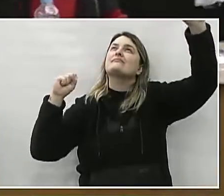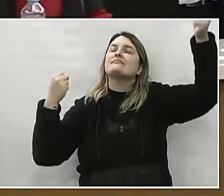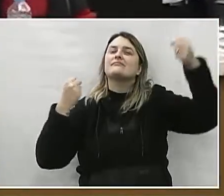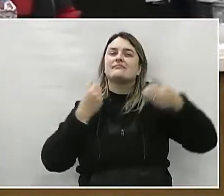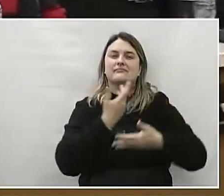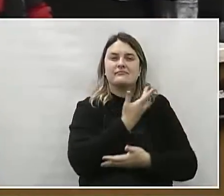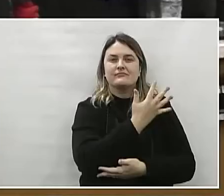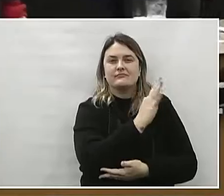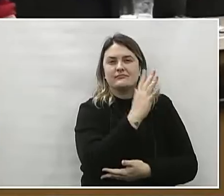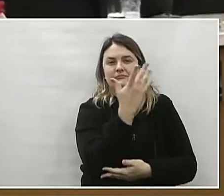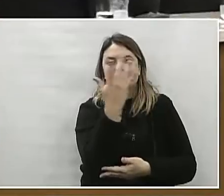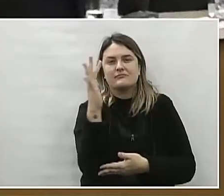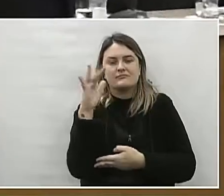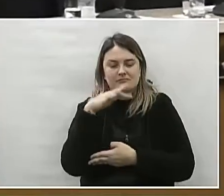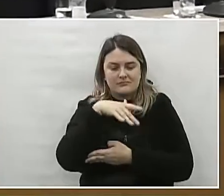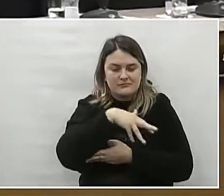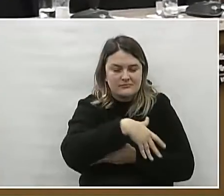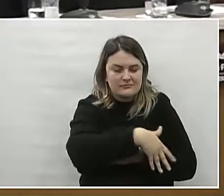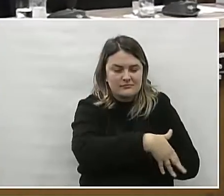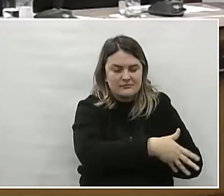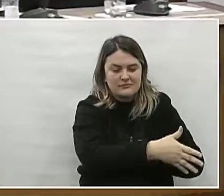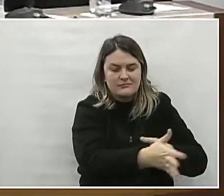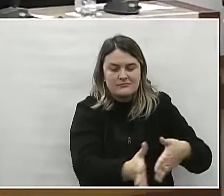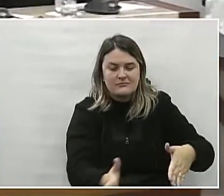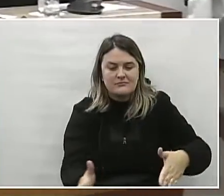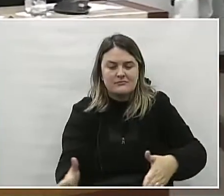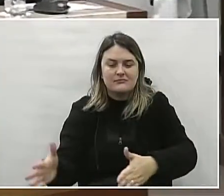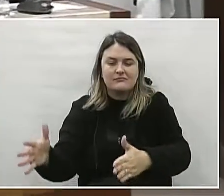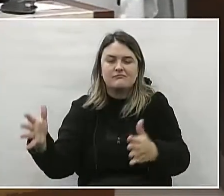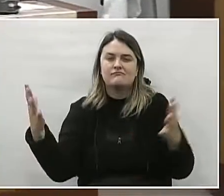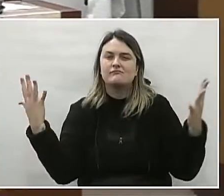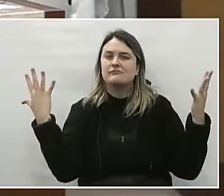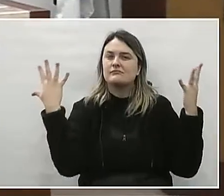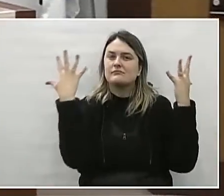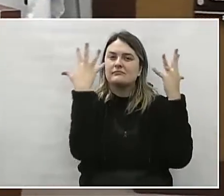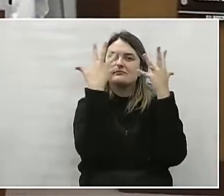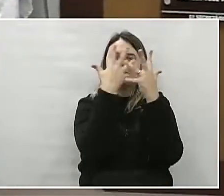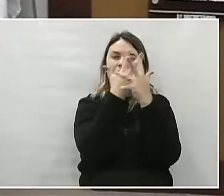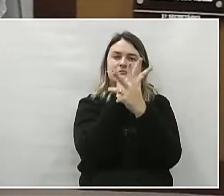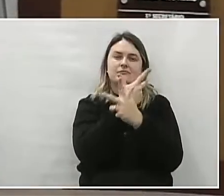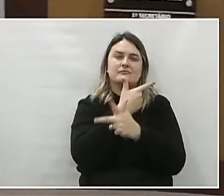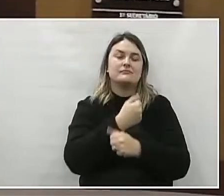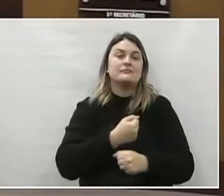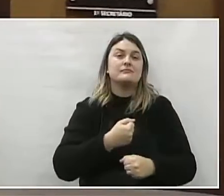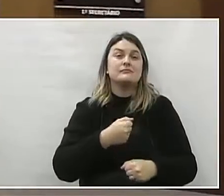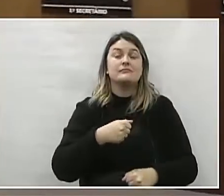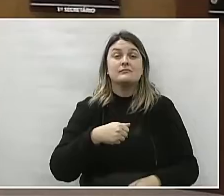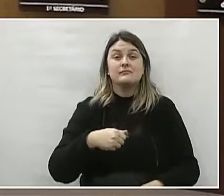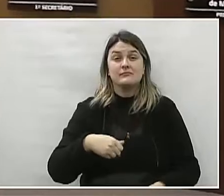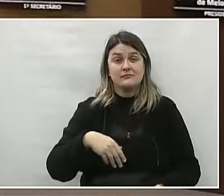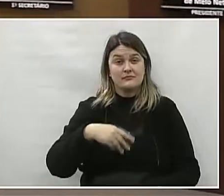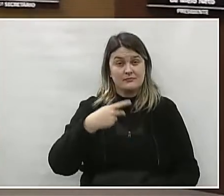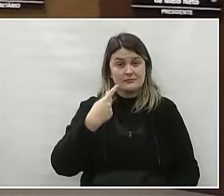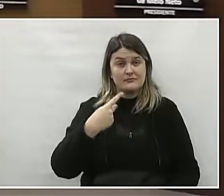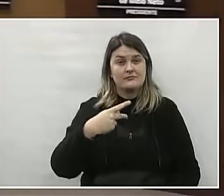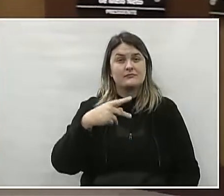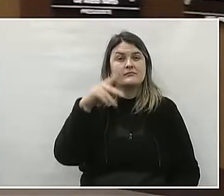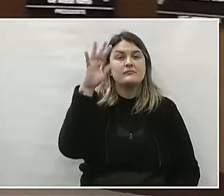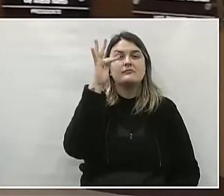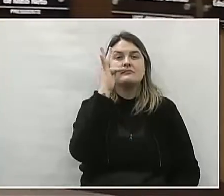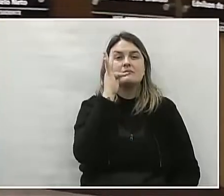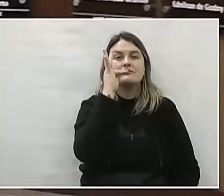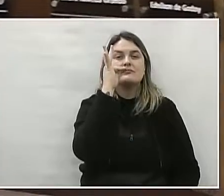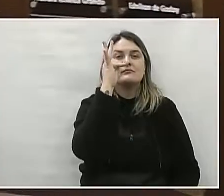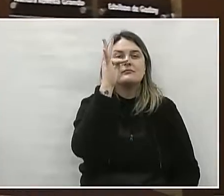cruzeiro resplandece. Gigante pela própria natureza, és belo, forte,